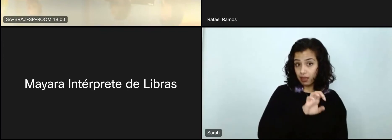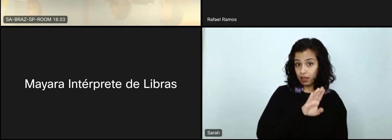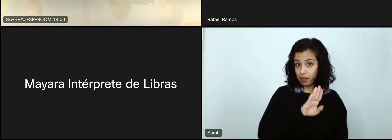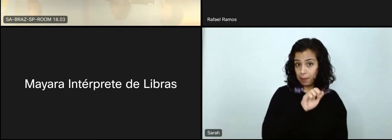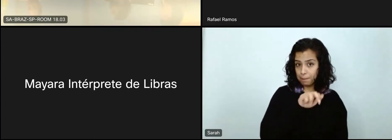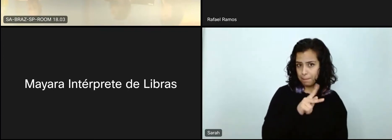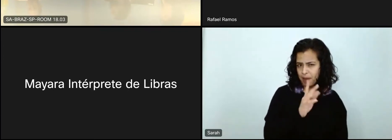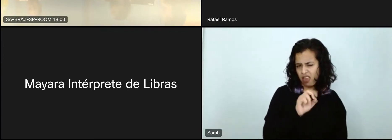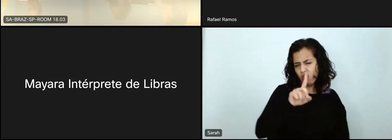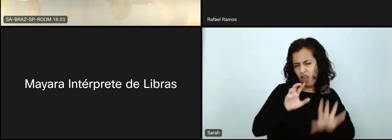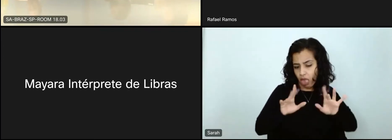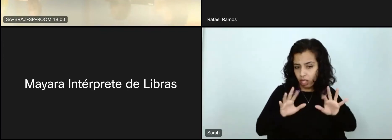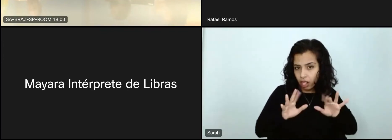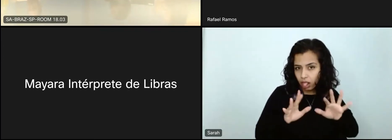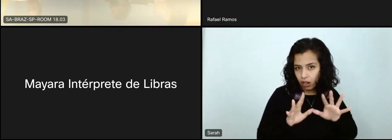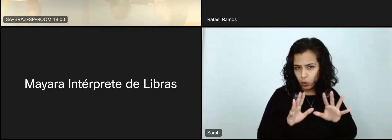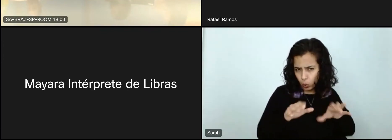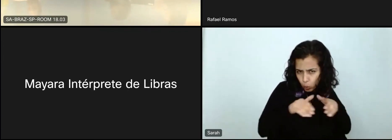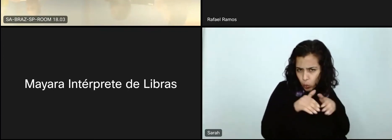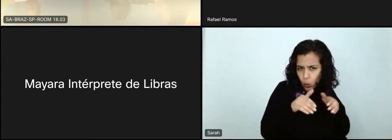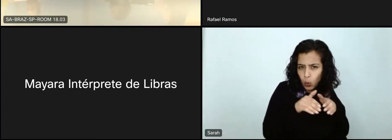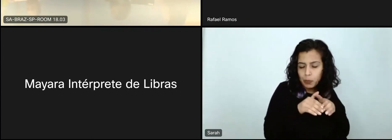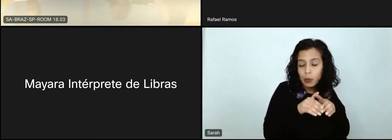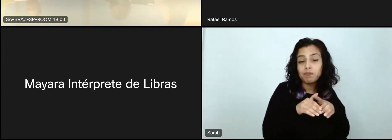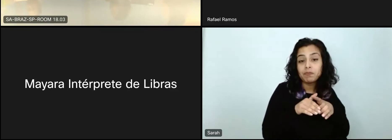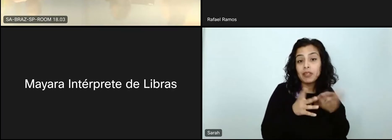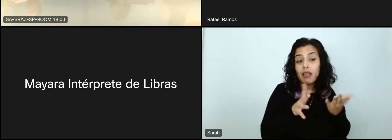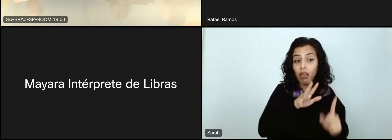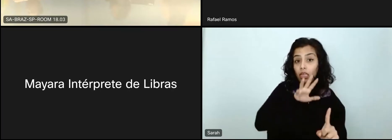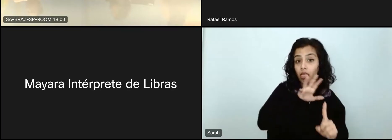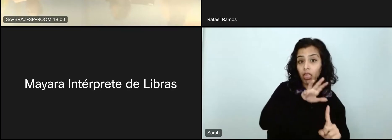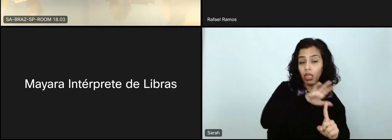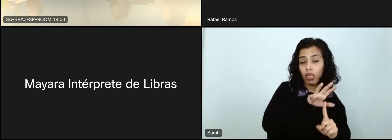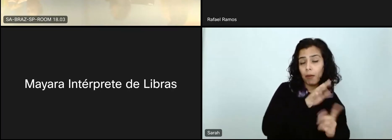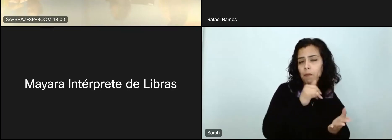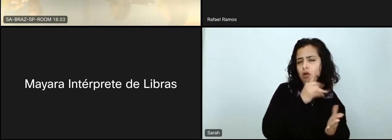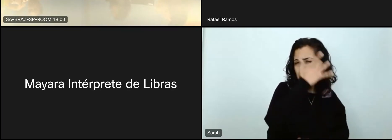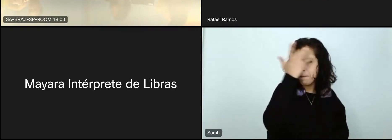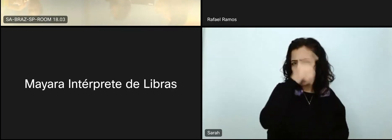esse grupo assume, ela acaba tendo a influência, por exemplo, de um líder, né?